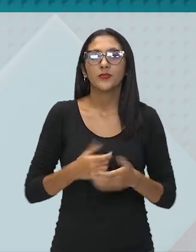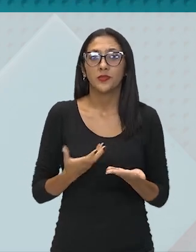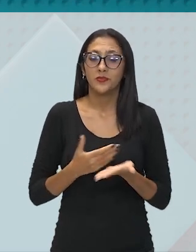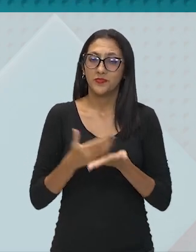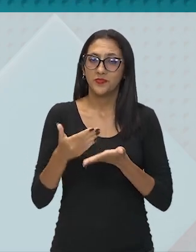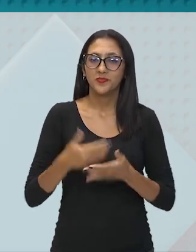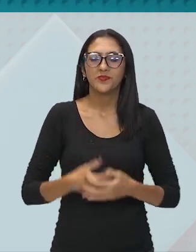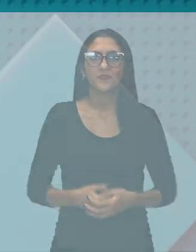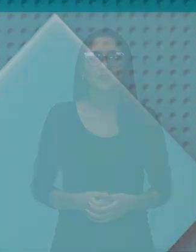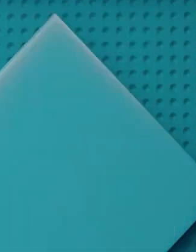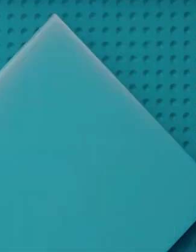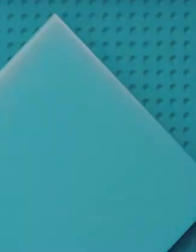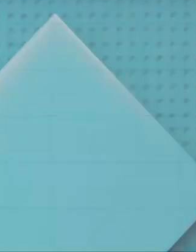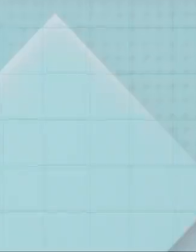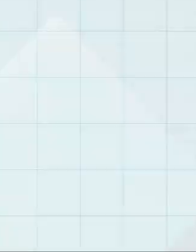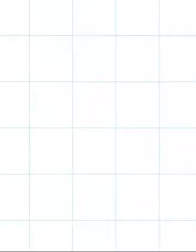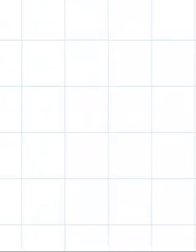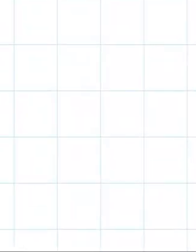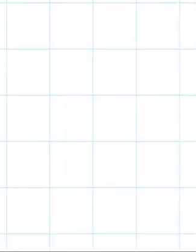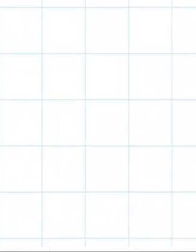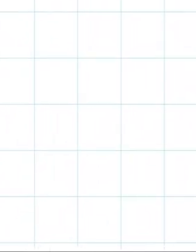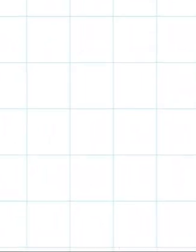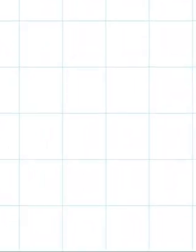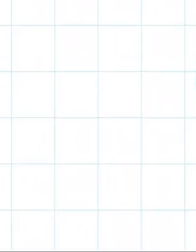get started.